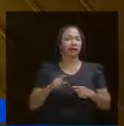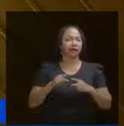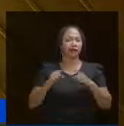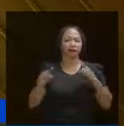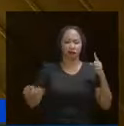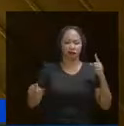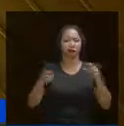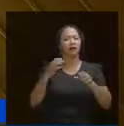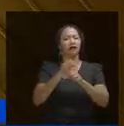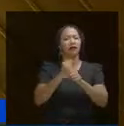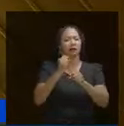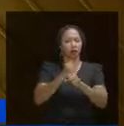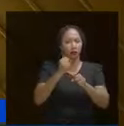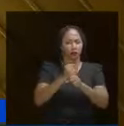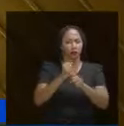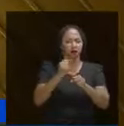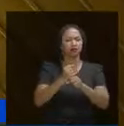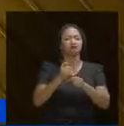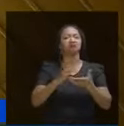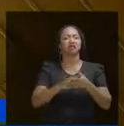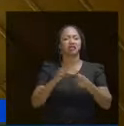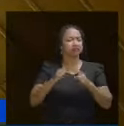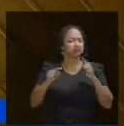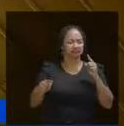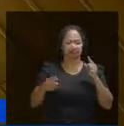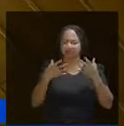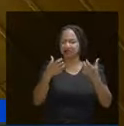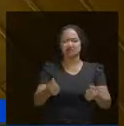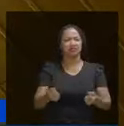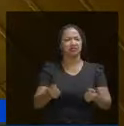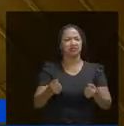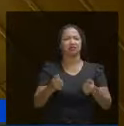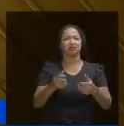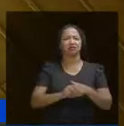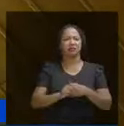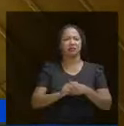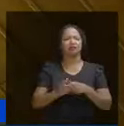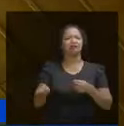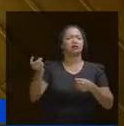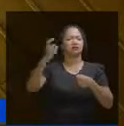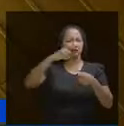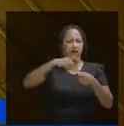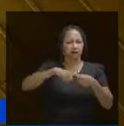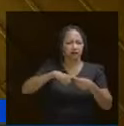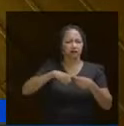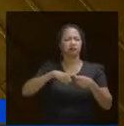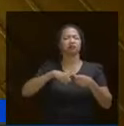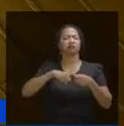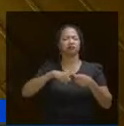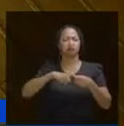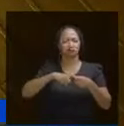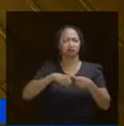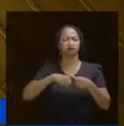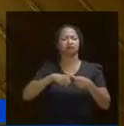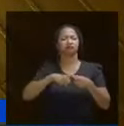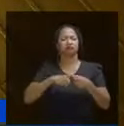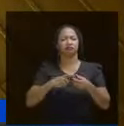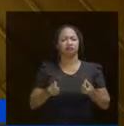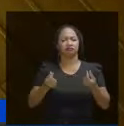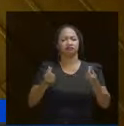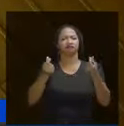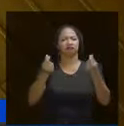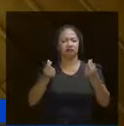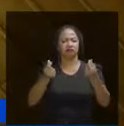desaprova as contas desaprovadas e a determinação de devolução